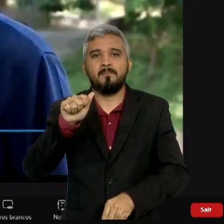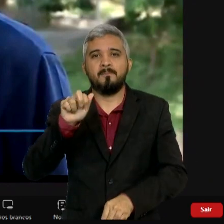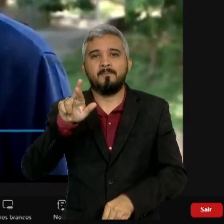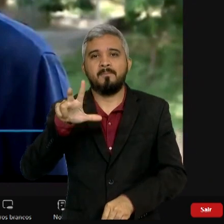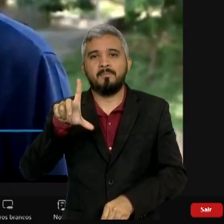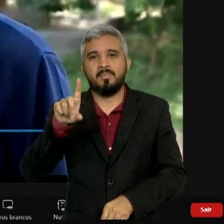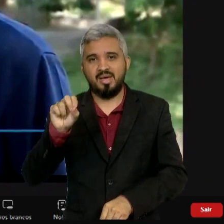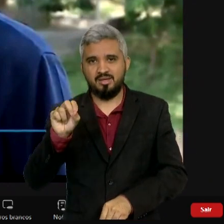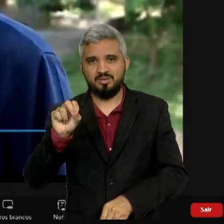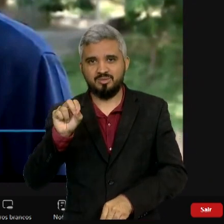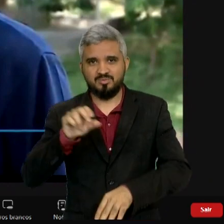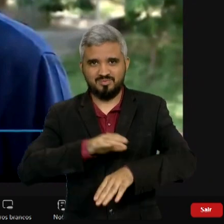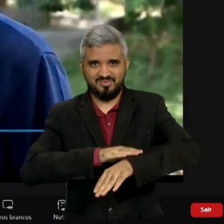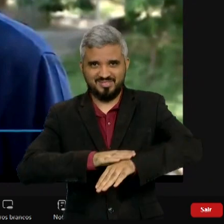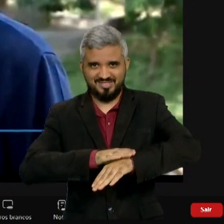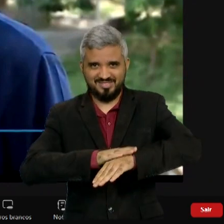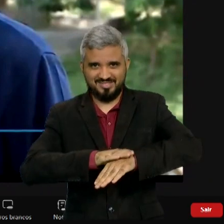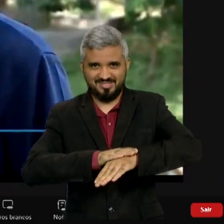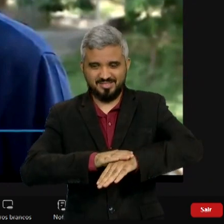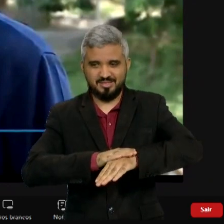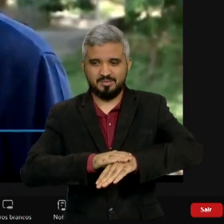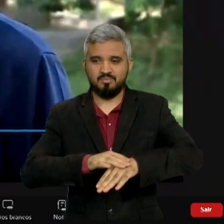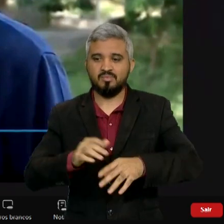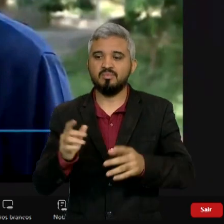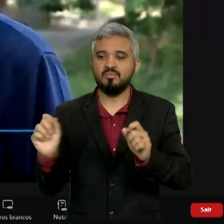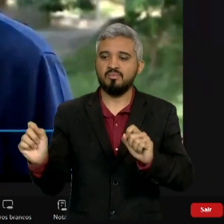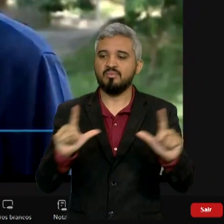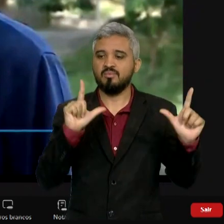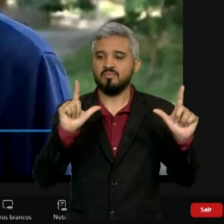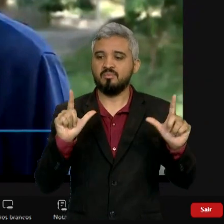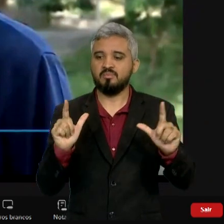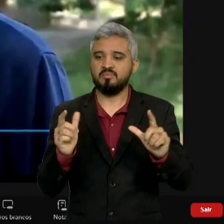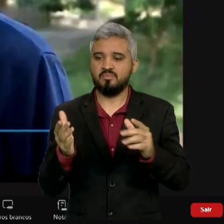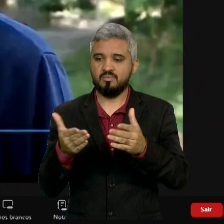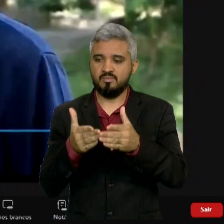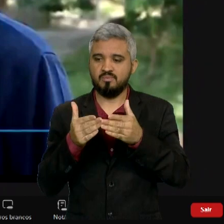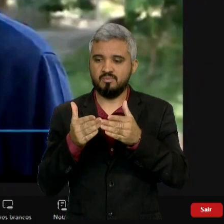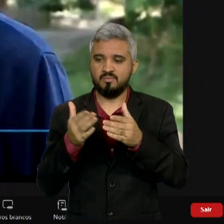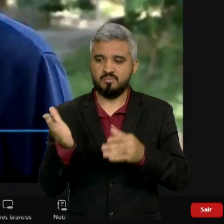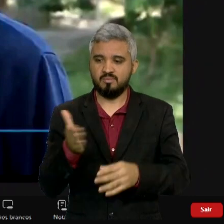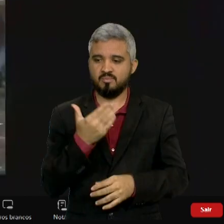pardo. Posso, próximo slide, por favor.